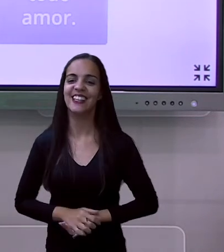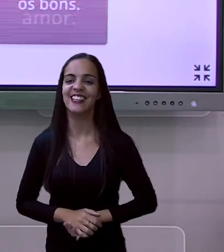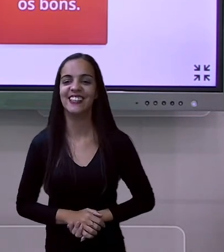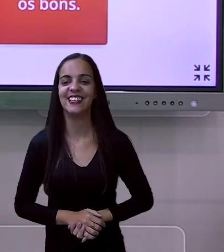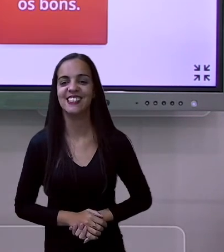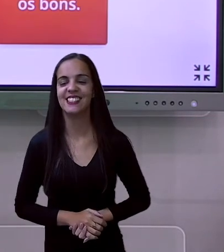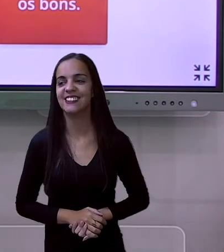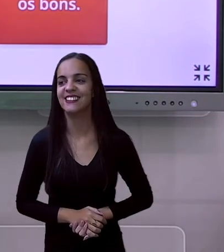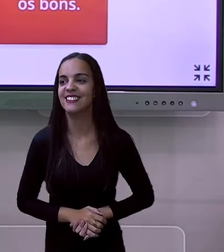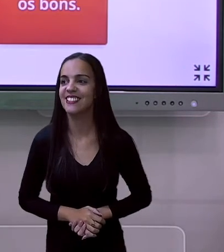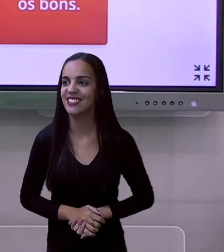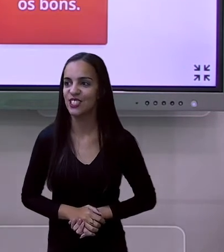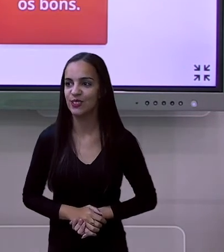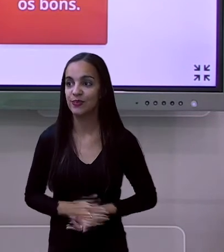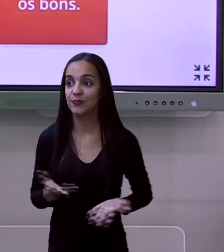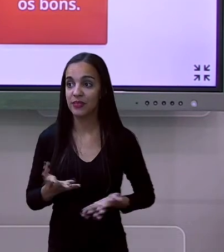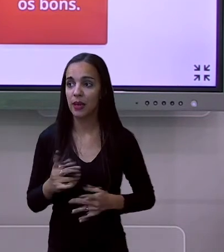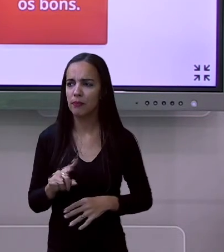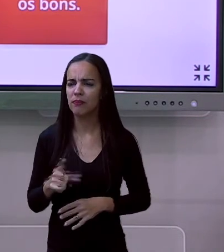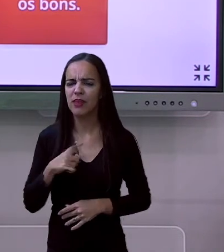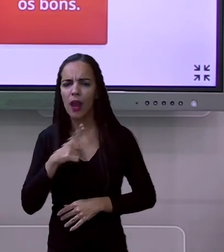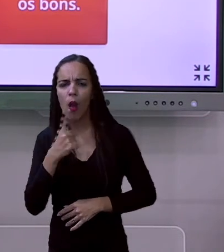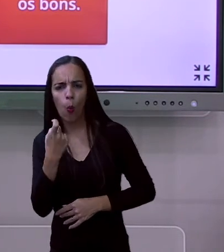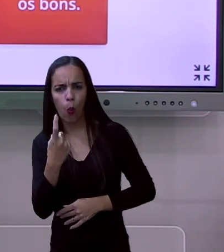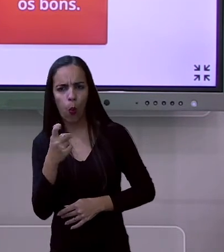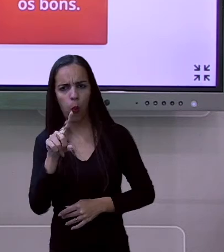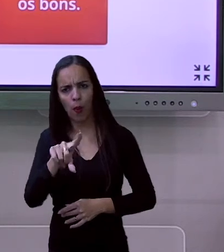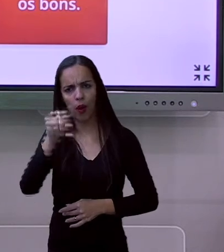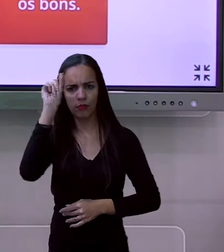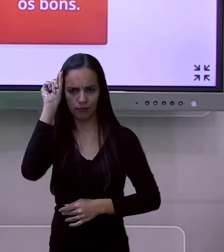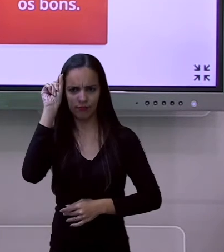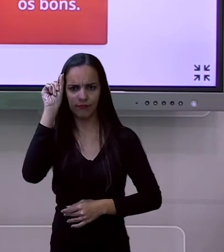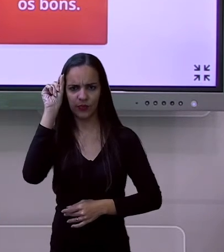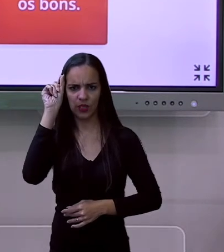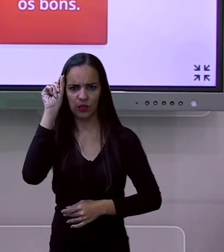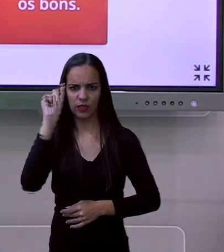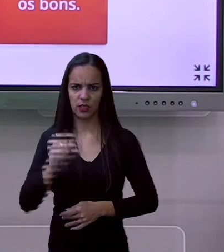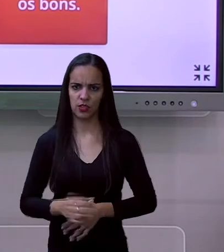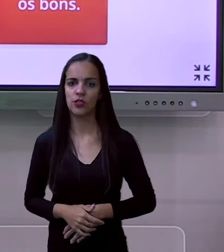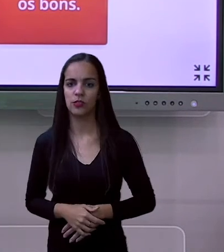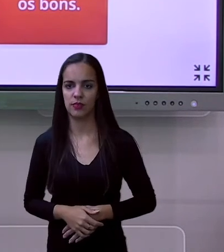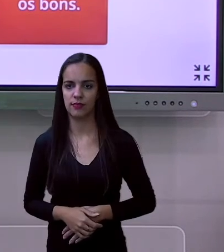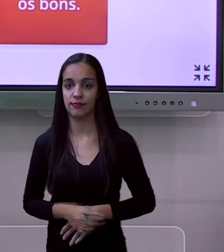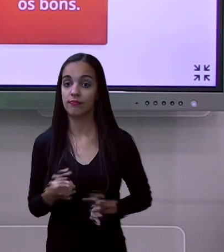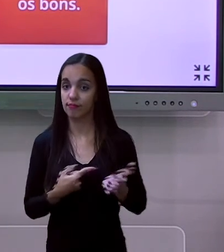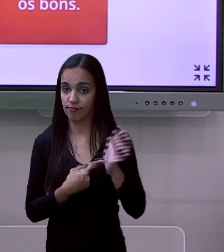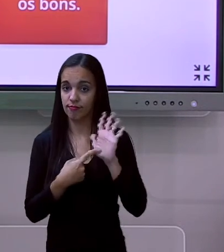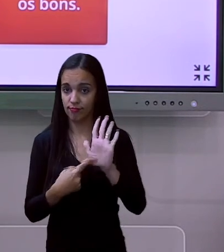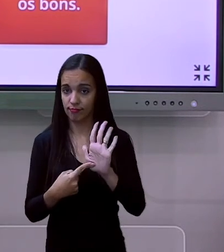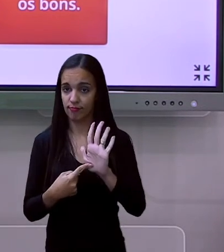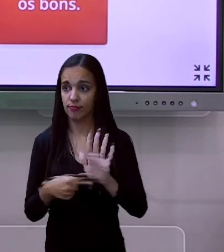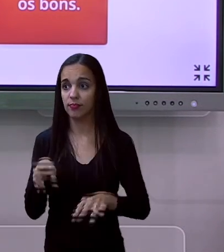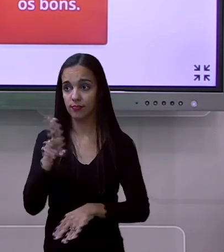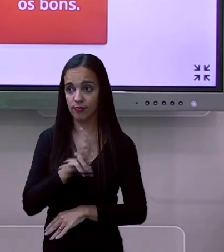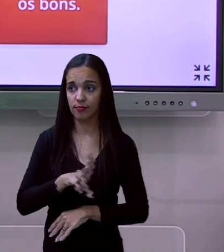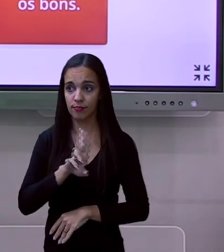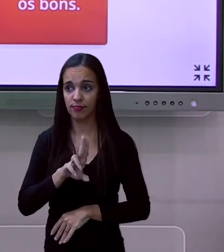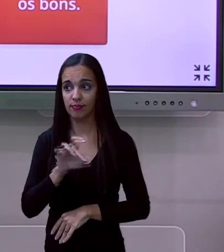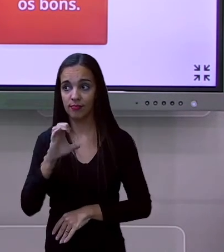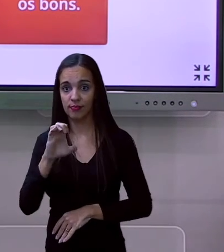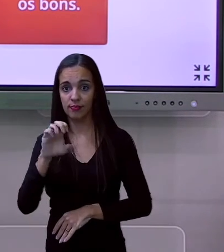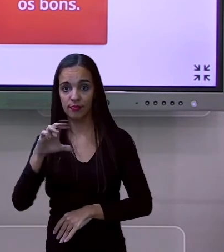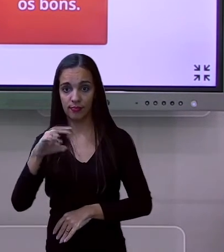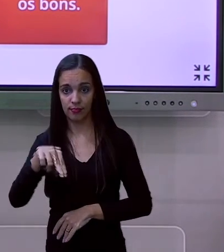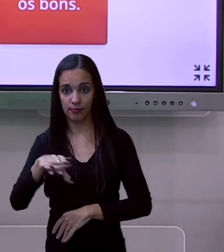Aê! Próxima. Apenas uma alternativa não apresenta o uso